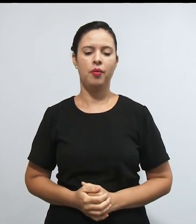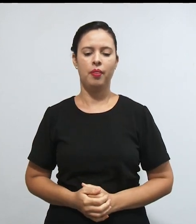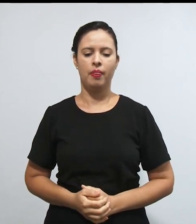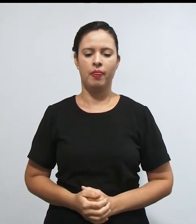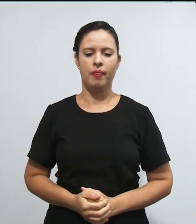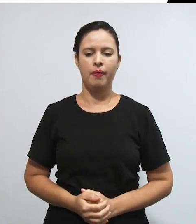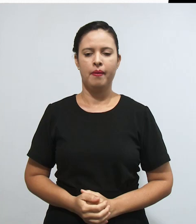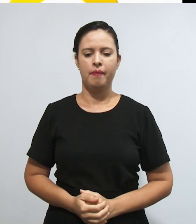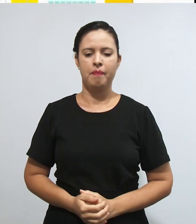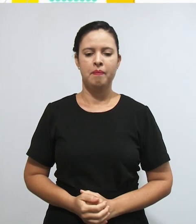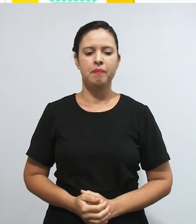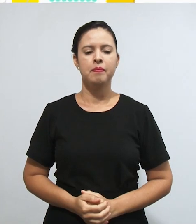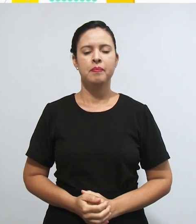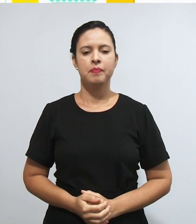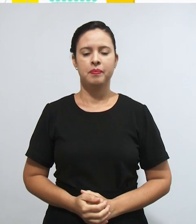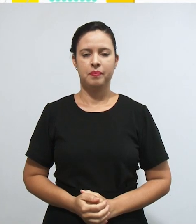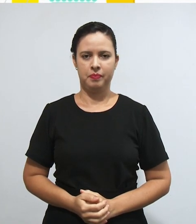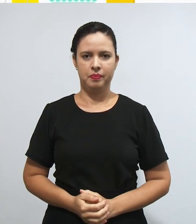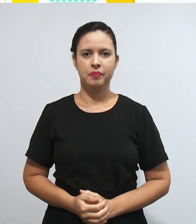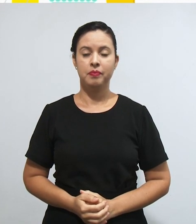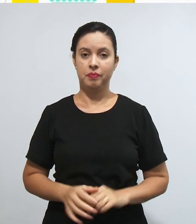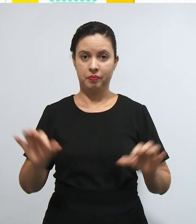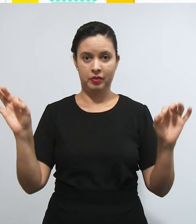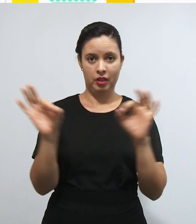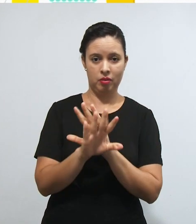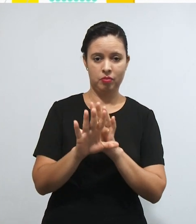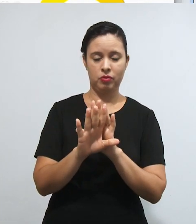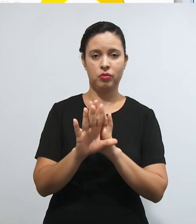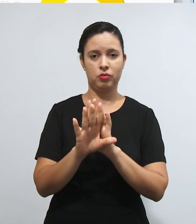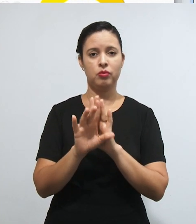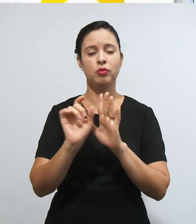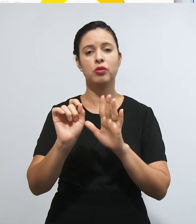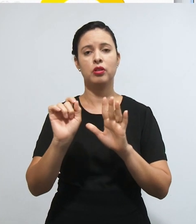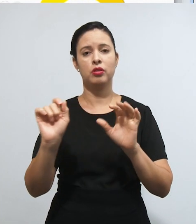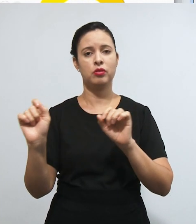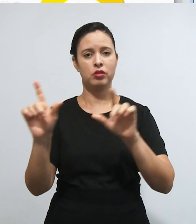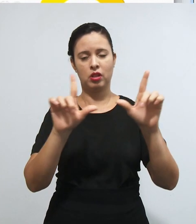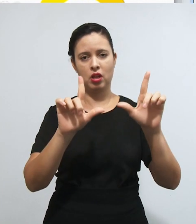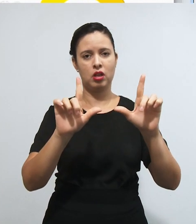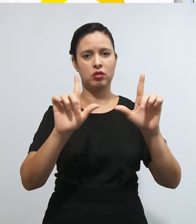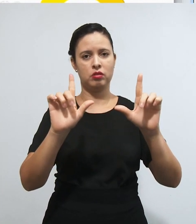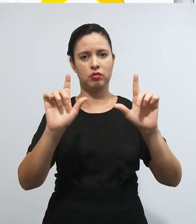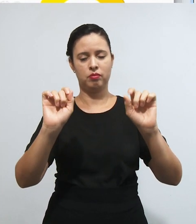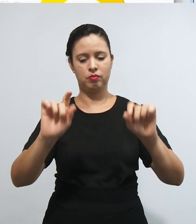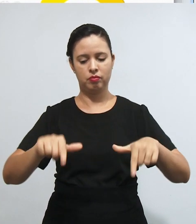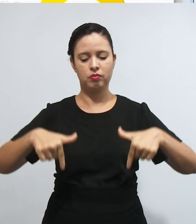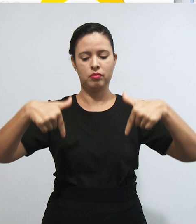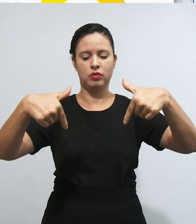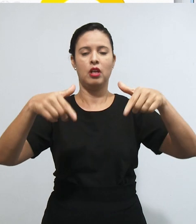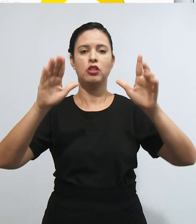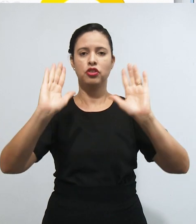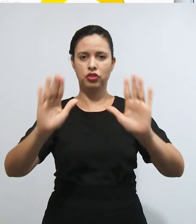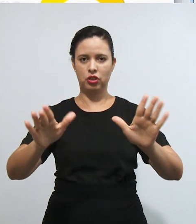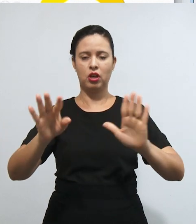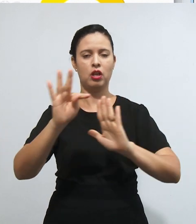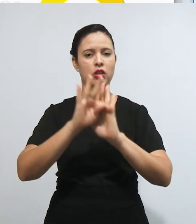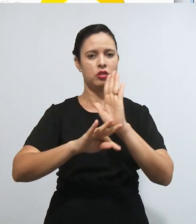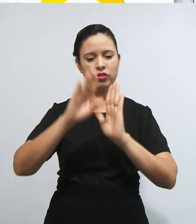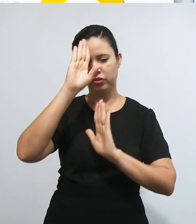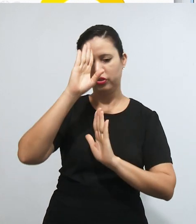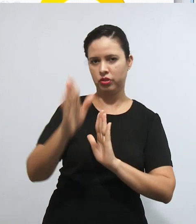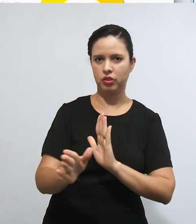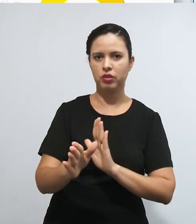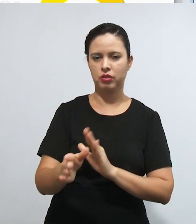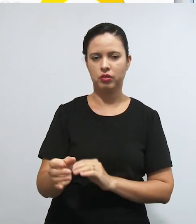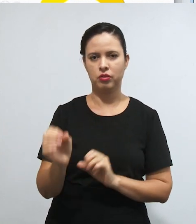apresentação, acabou a transição de slide, ele já entra. Certo? E assim, essa mesma regra vale para os outros.